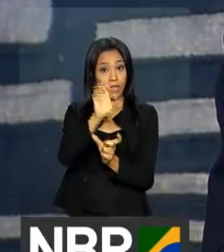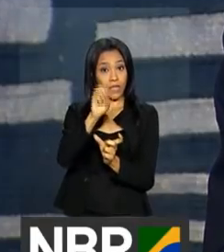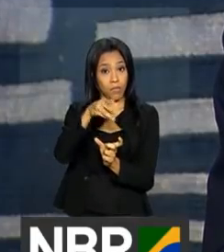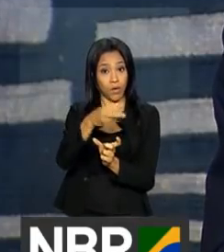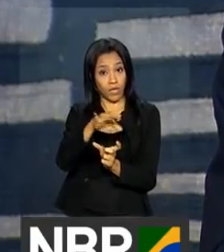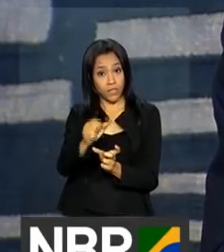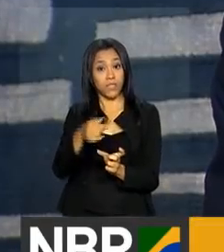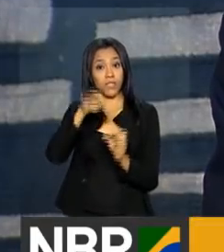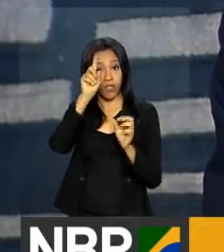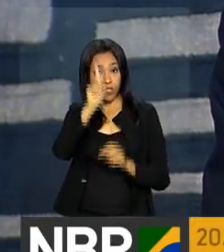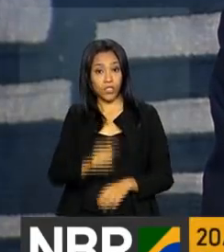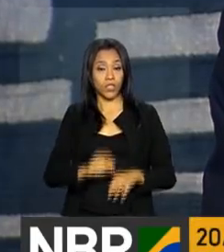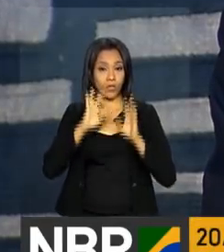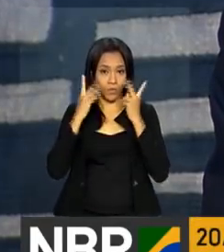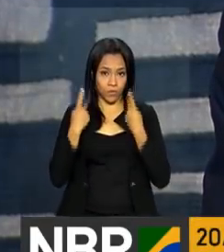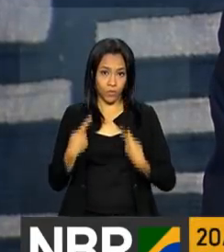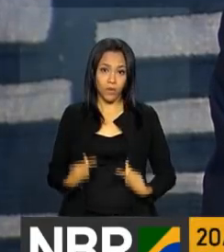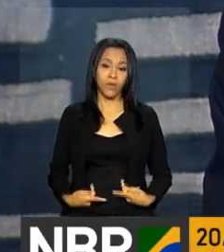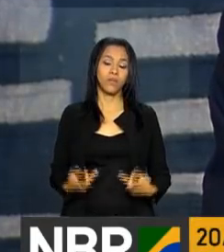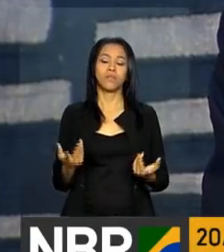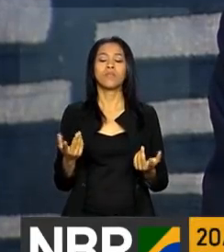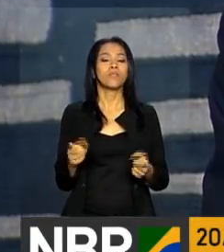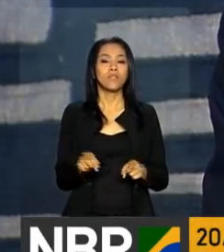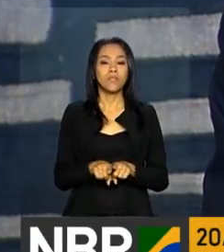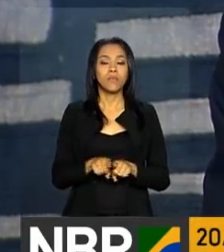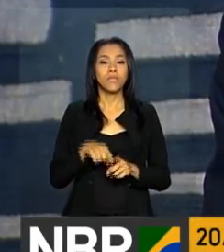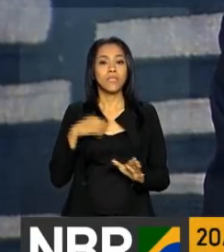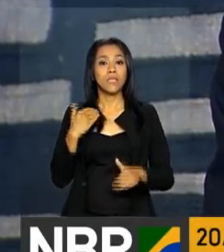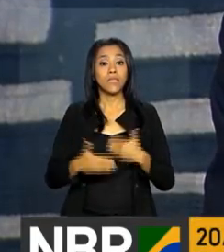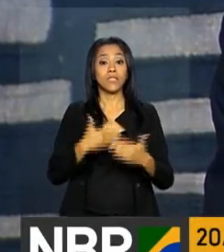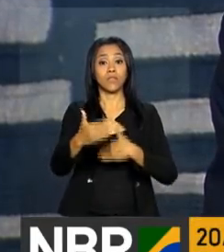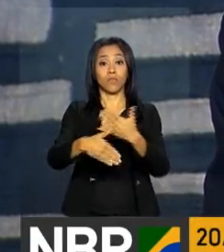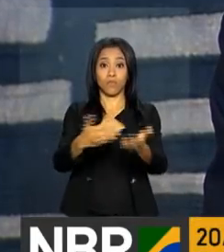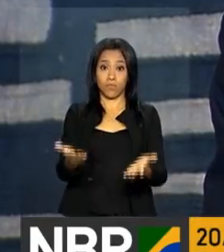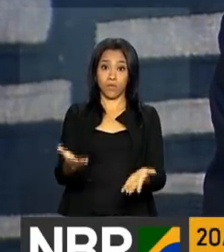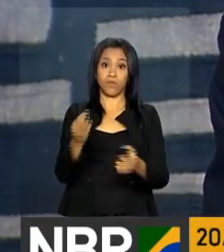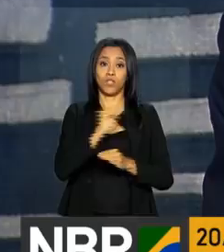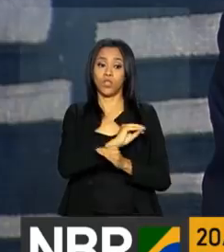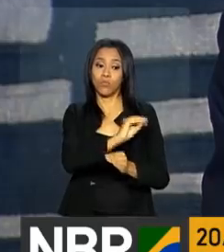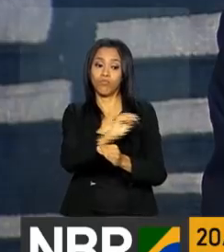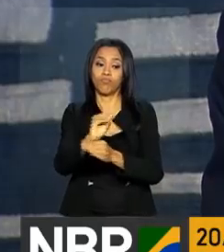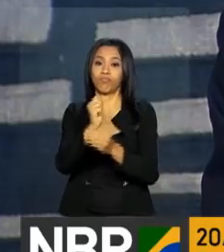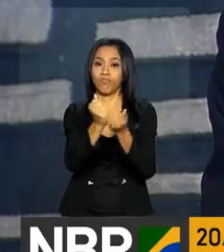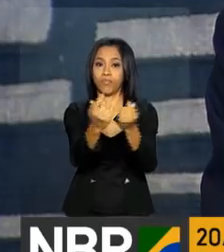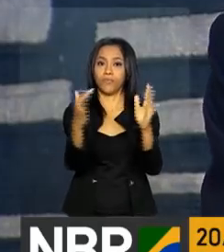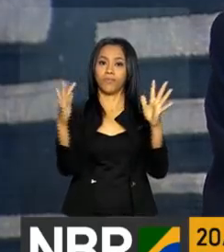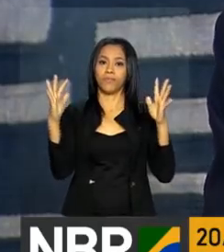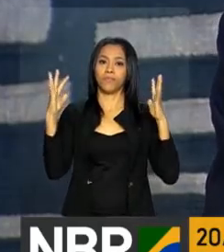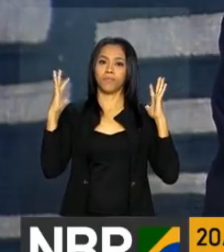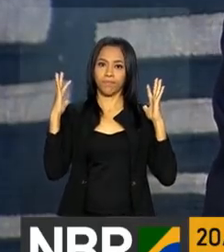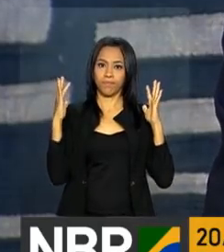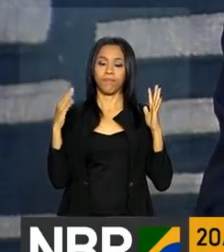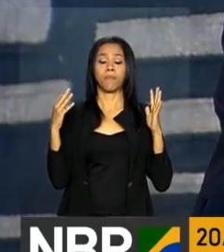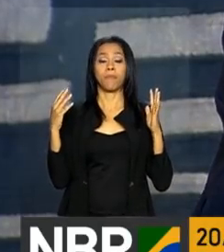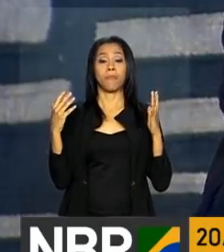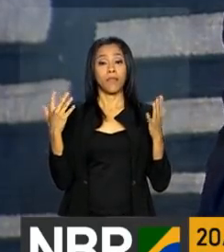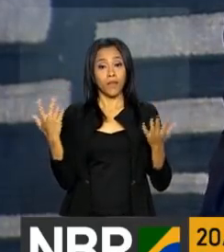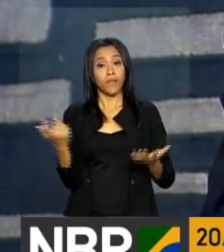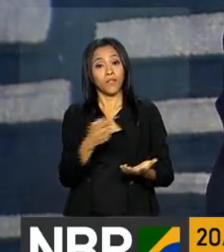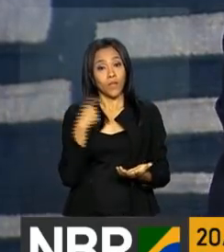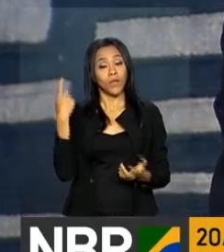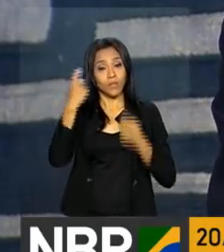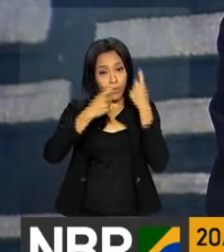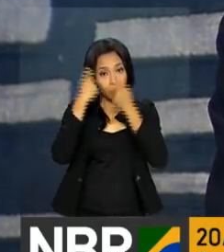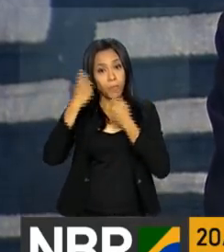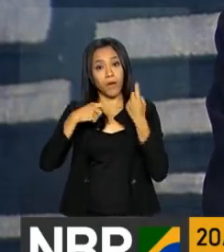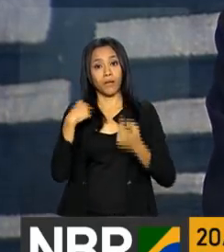pelos direitos humanos e pelo desenvolvimento sustentável, não é? Especialmente preocupados com as nossas